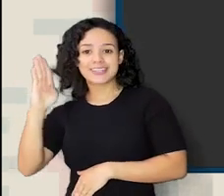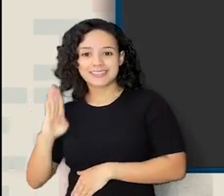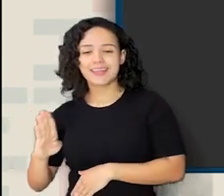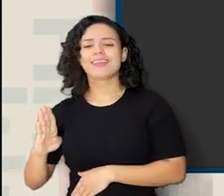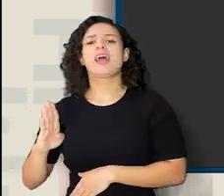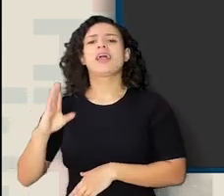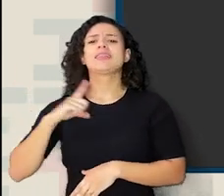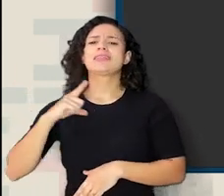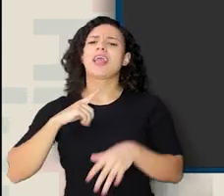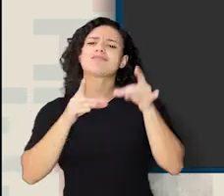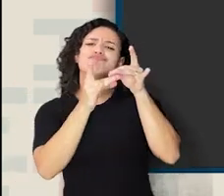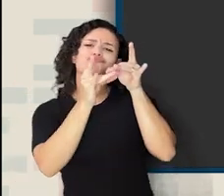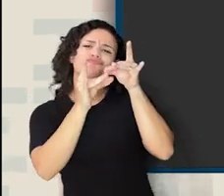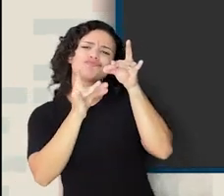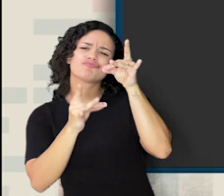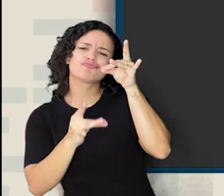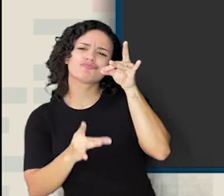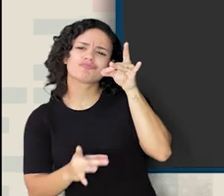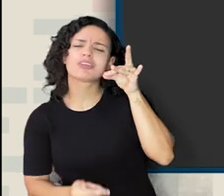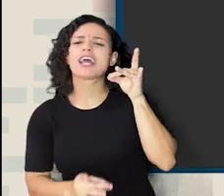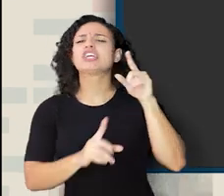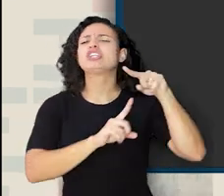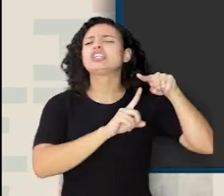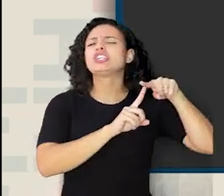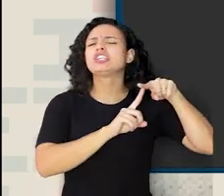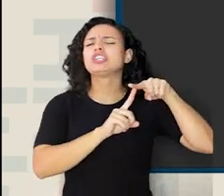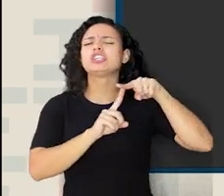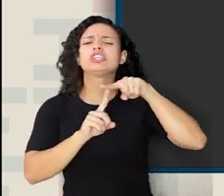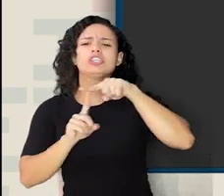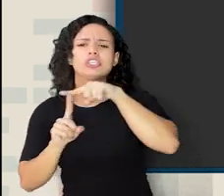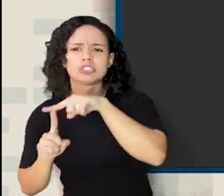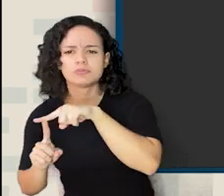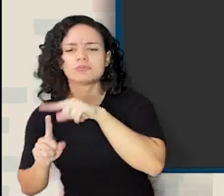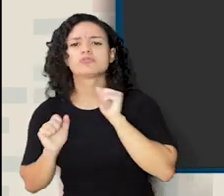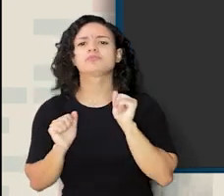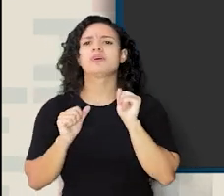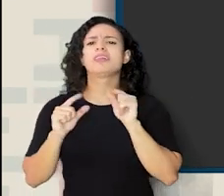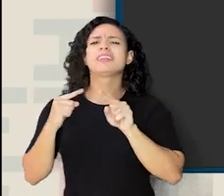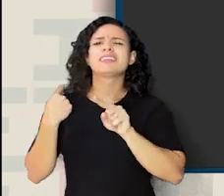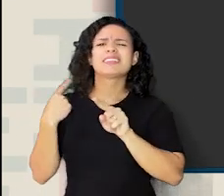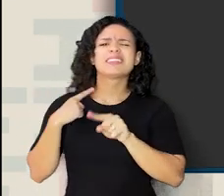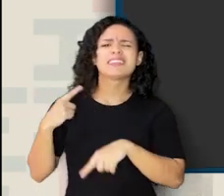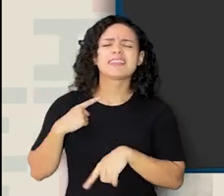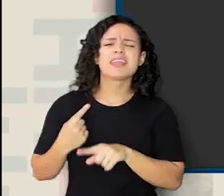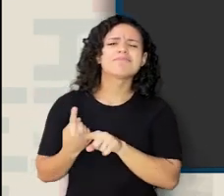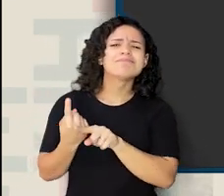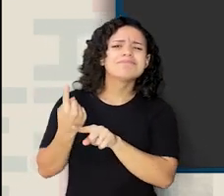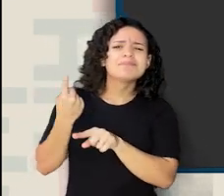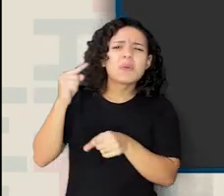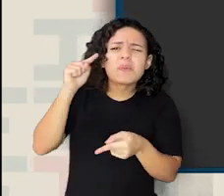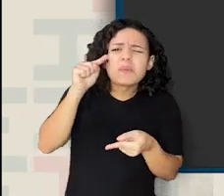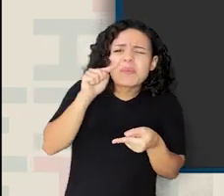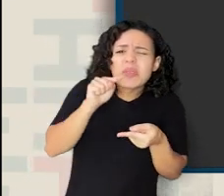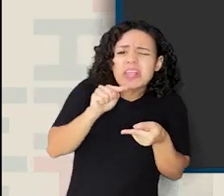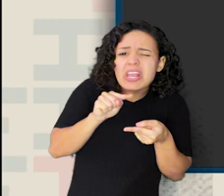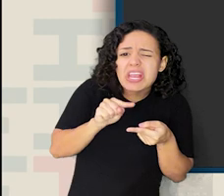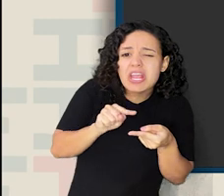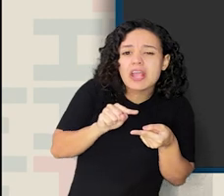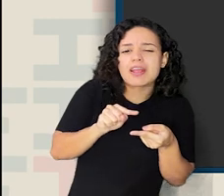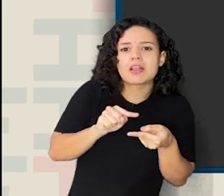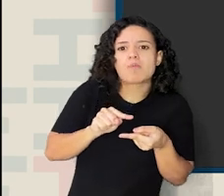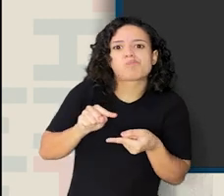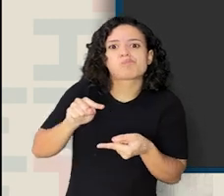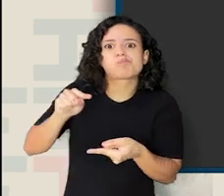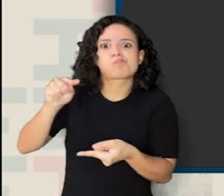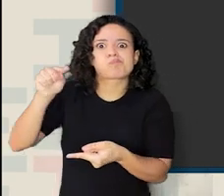que traz bem detalhadamente toda a família das flautas, desde a mais